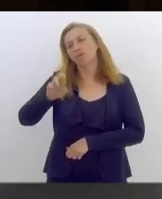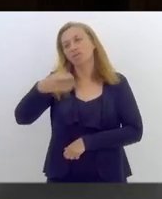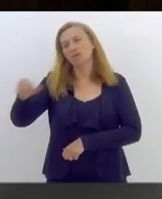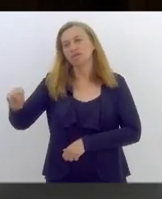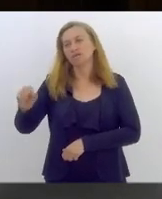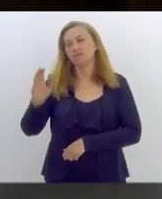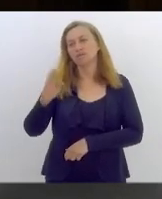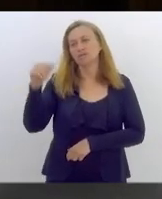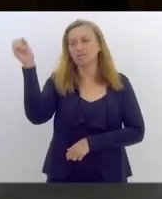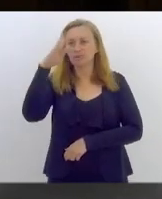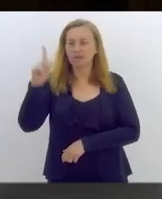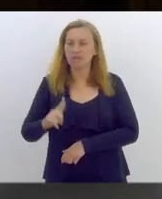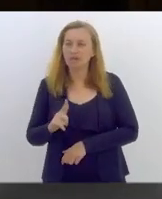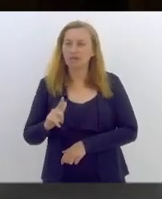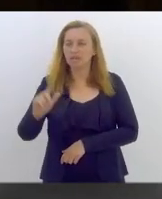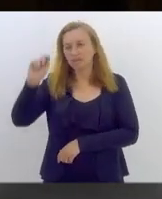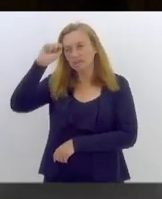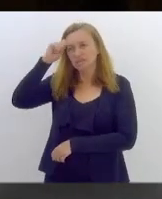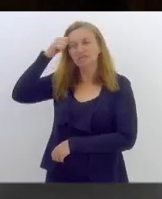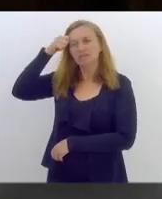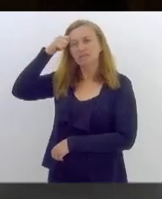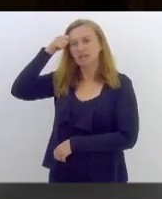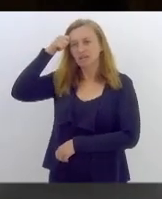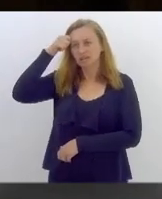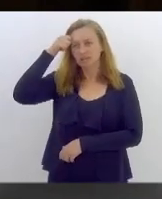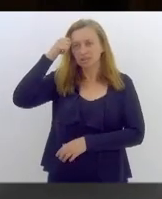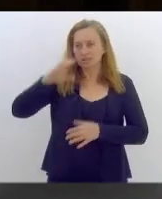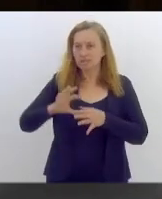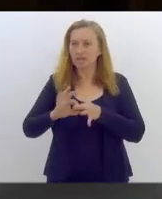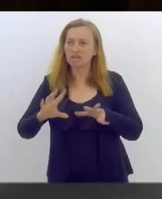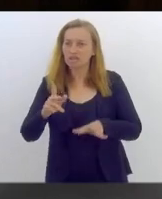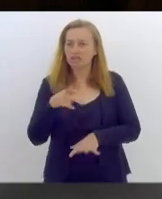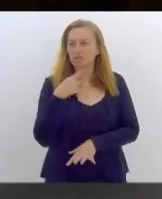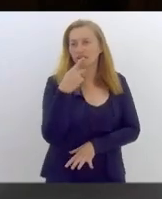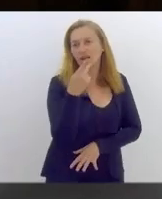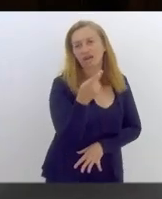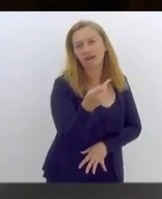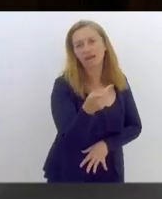Brasil, meu nego, deixa eu te contar.